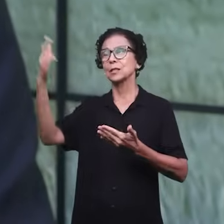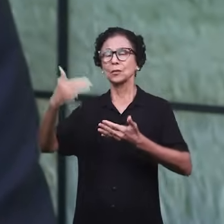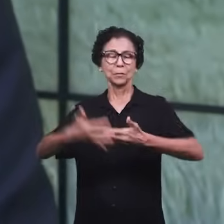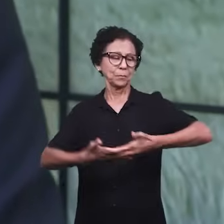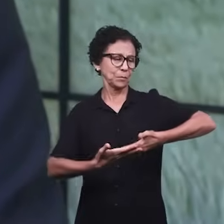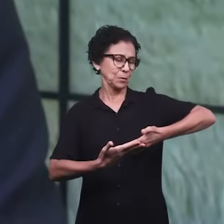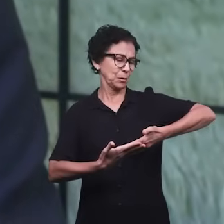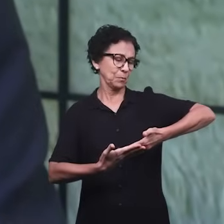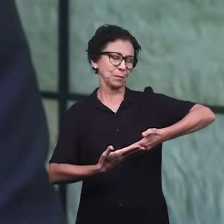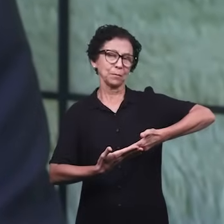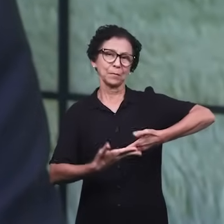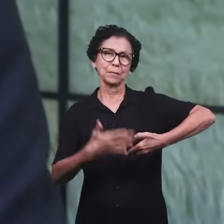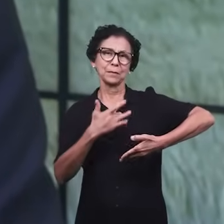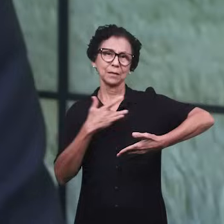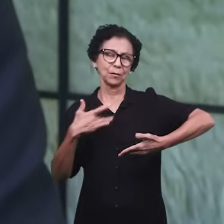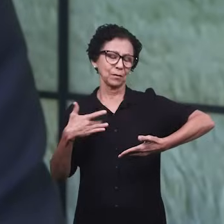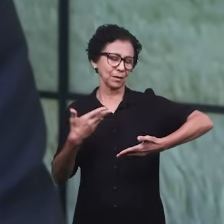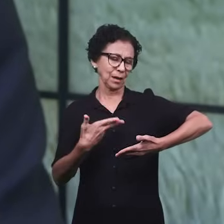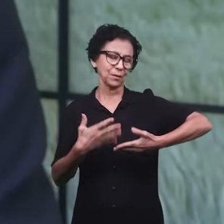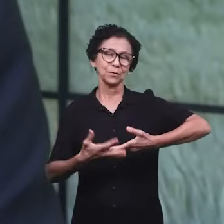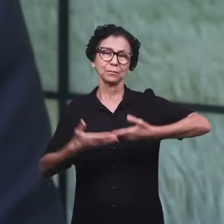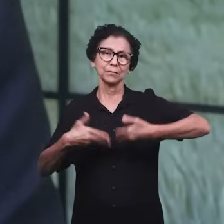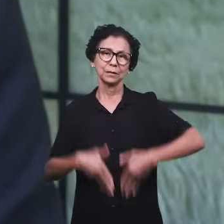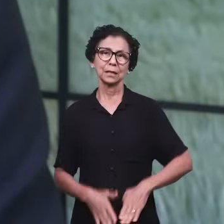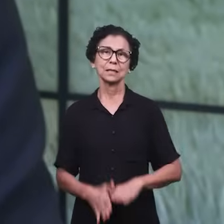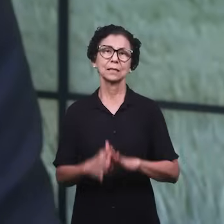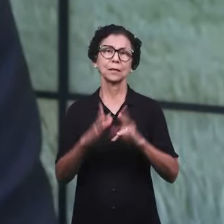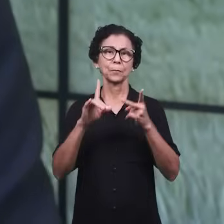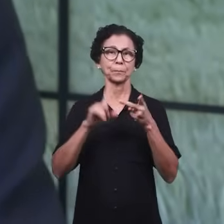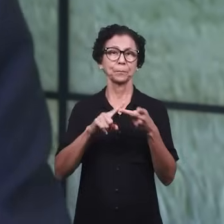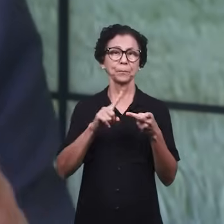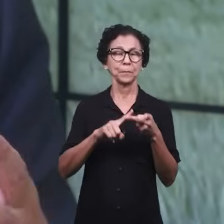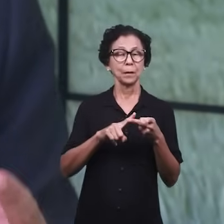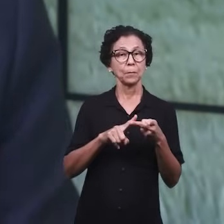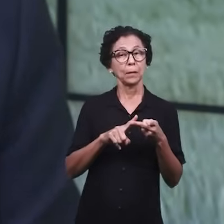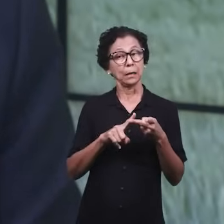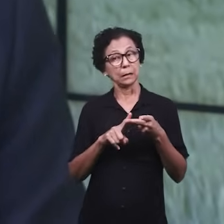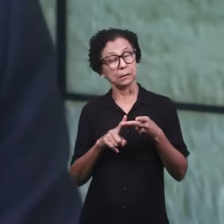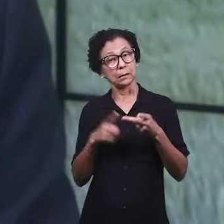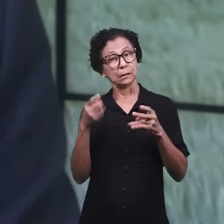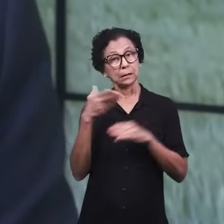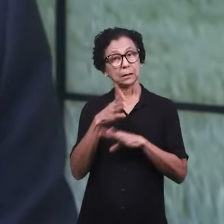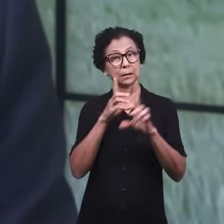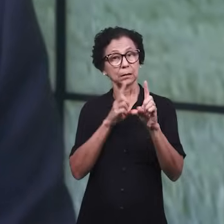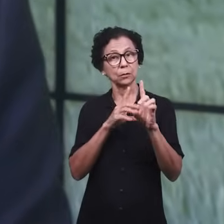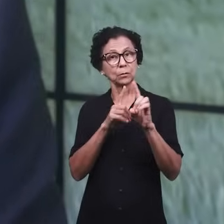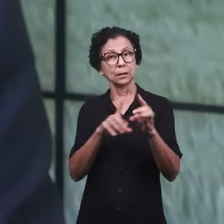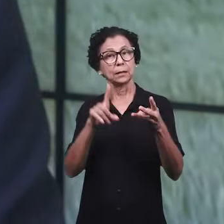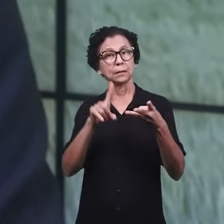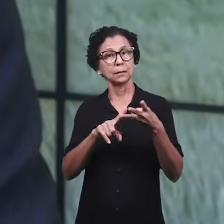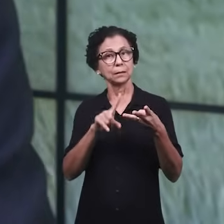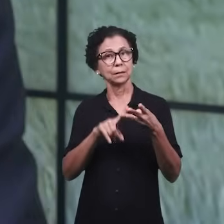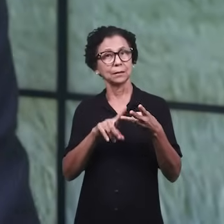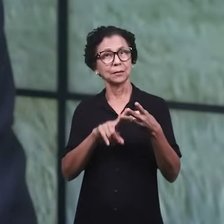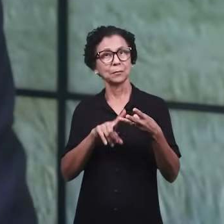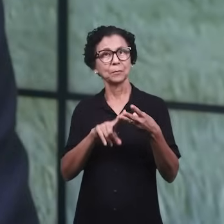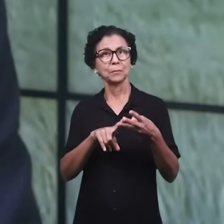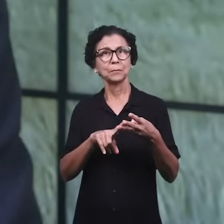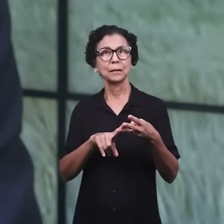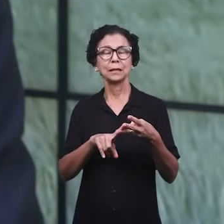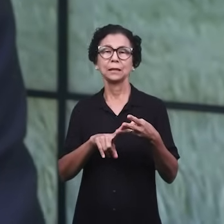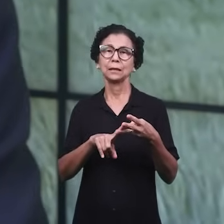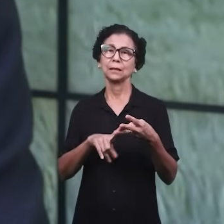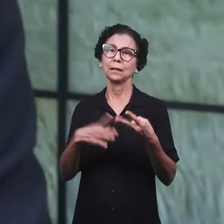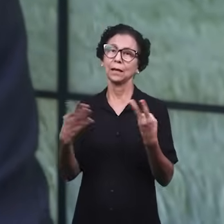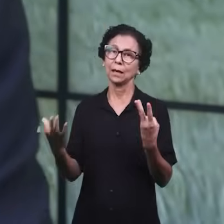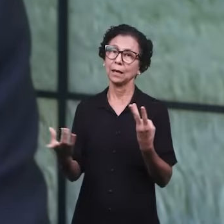feliz ele pode abordar isso nos louvores na glorificação o outro é o aspecto doutrinário que nós já falamos e o outro é realo desse lado